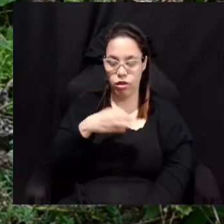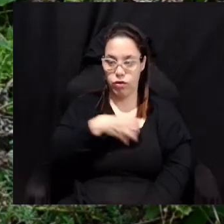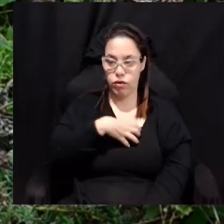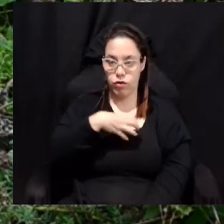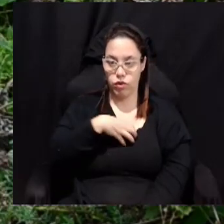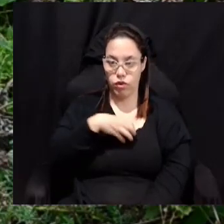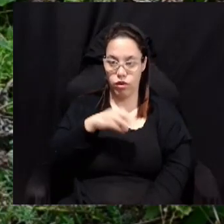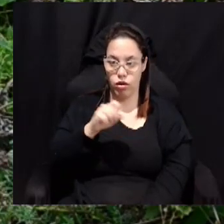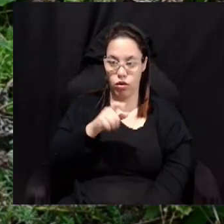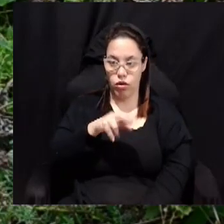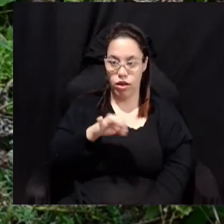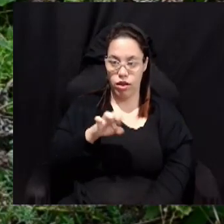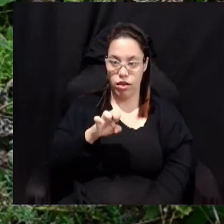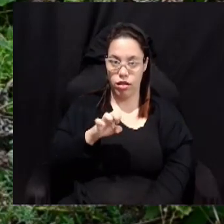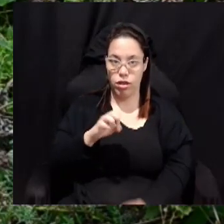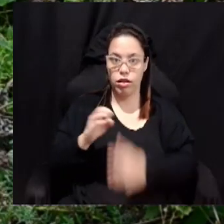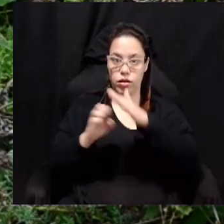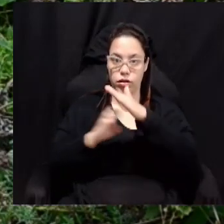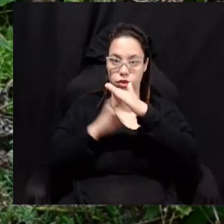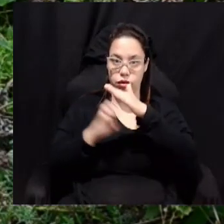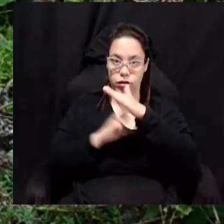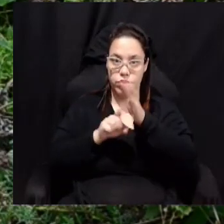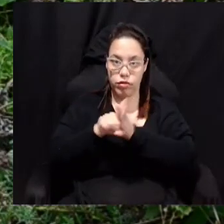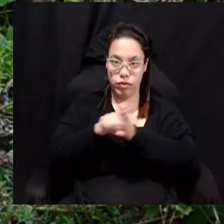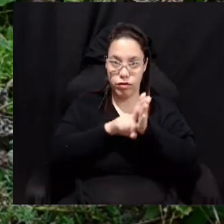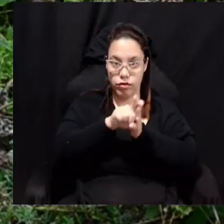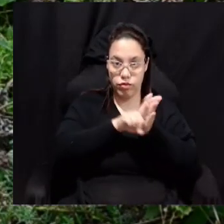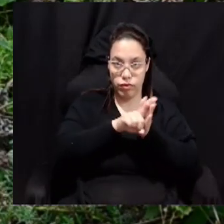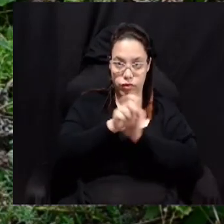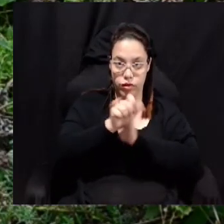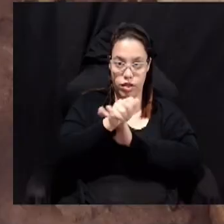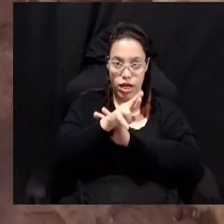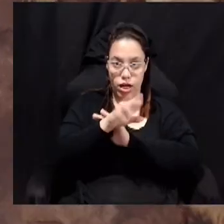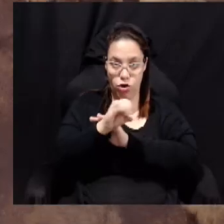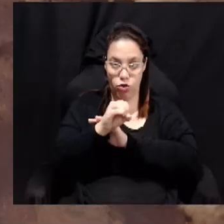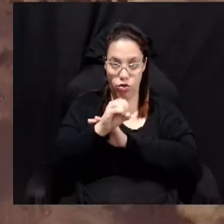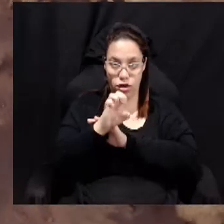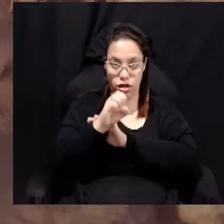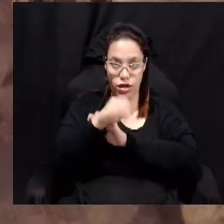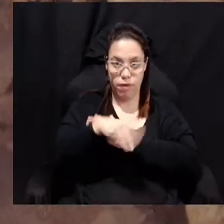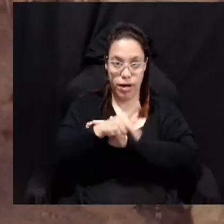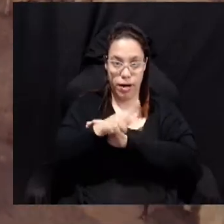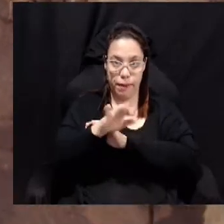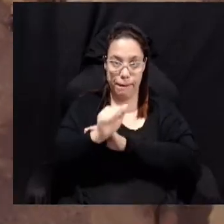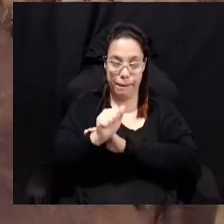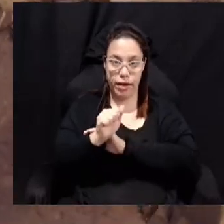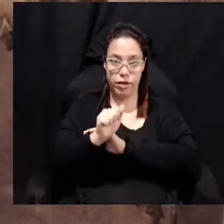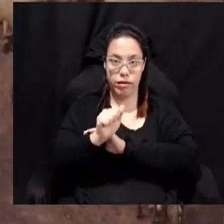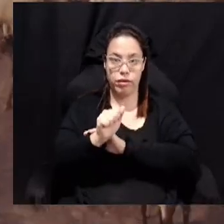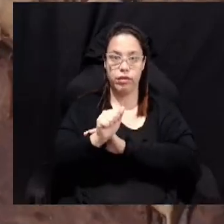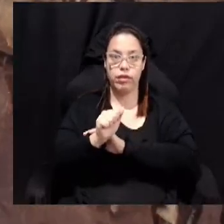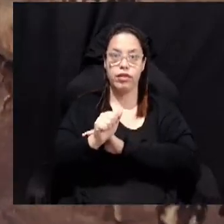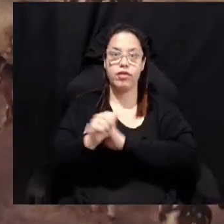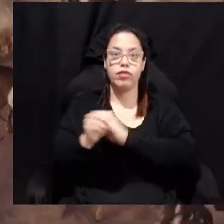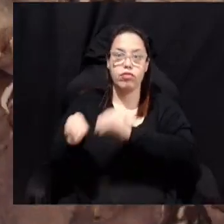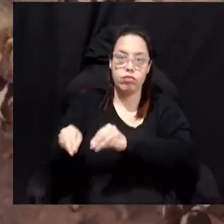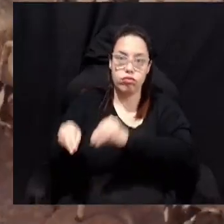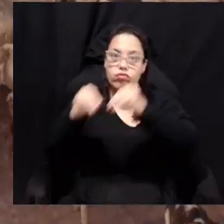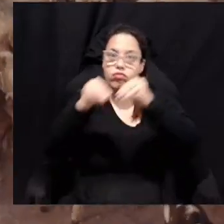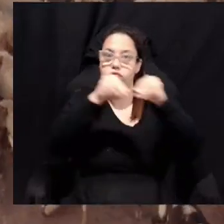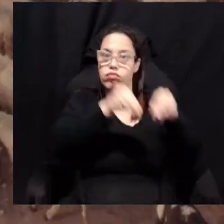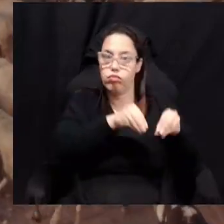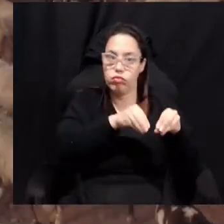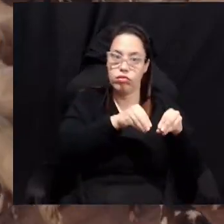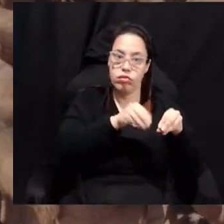pela Empresa Brasileira de Pesquisa Agropecuária, a Embrapa. Os animais foram transferidos para o campus da UESB